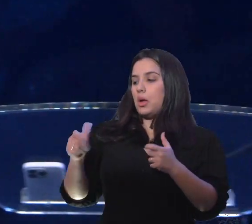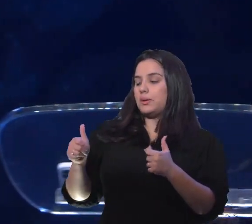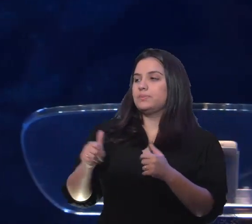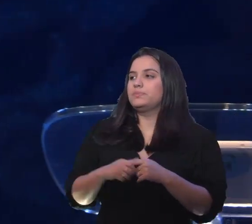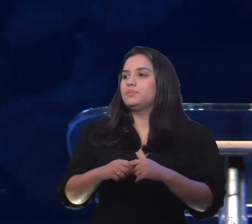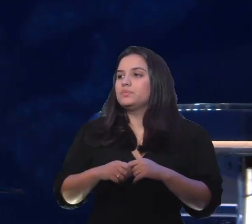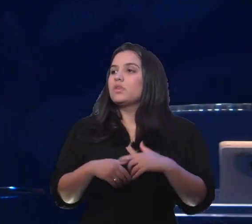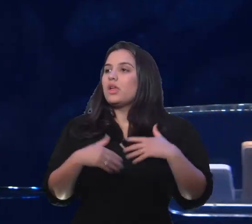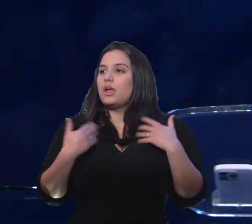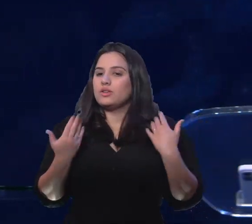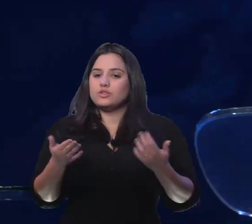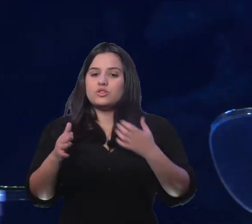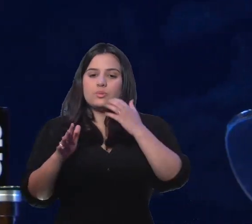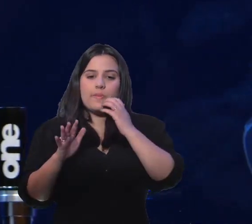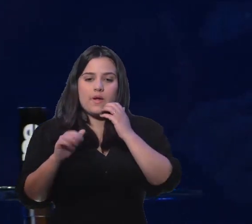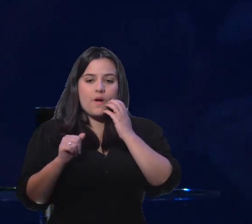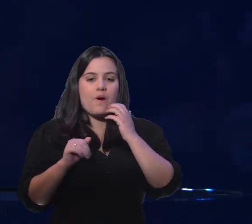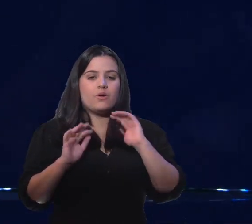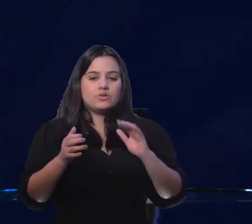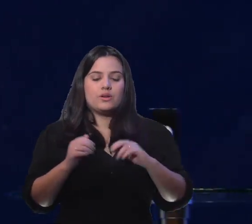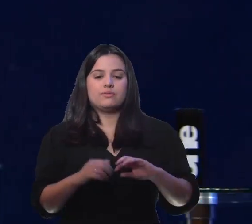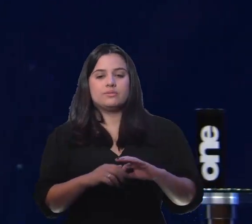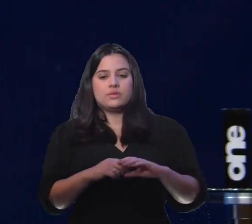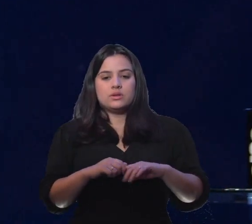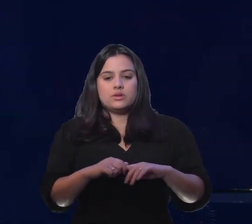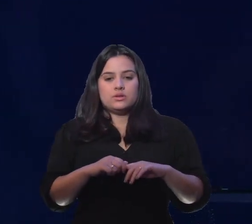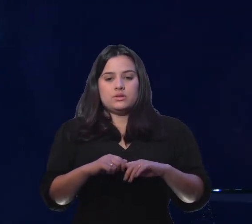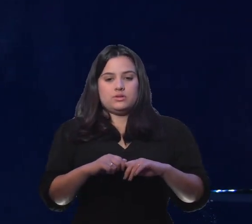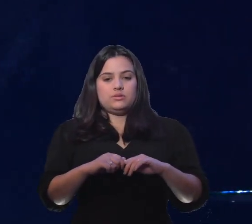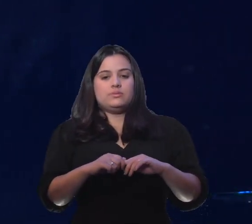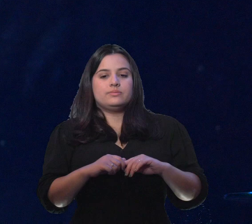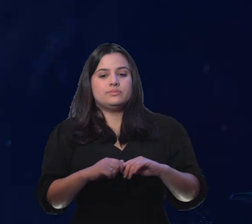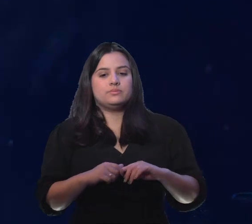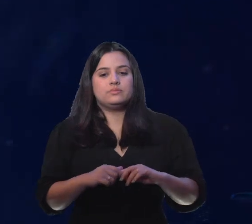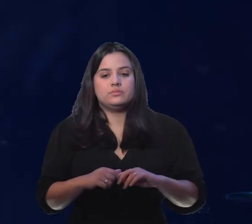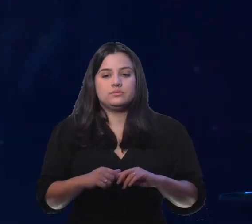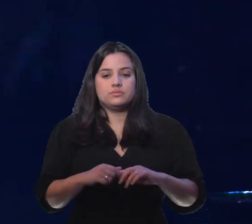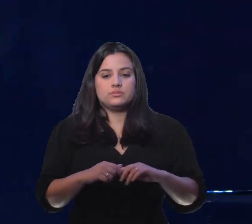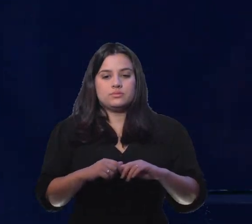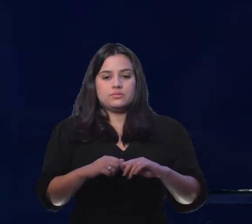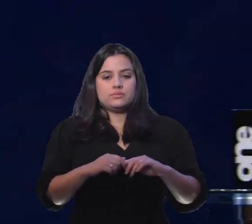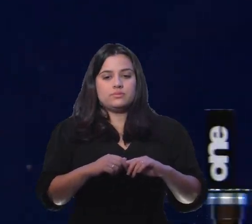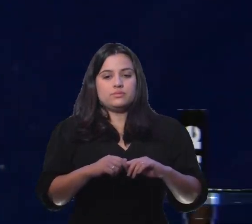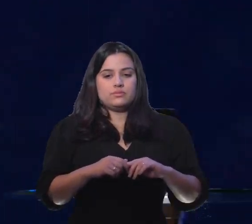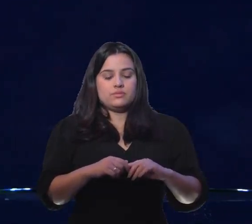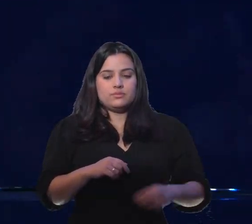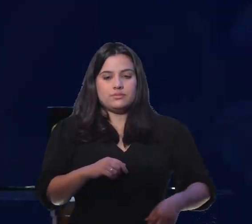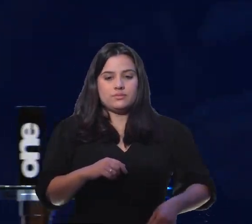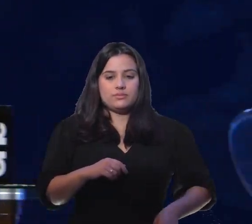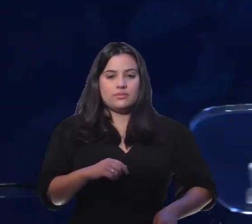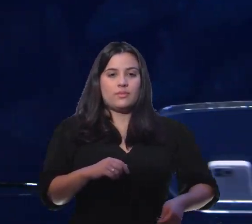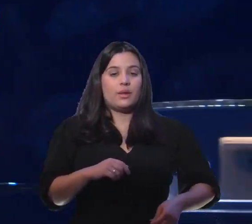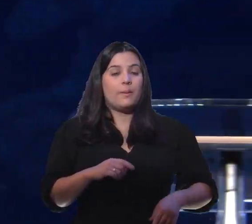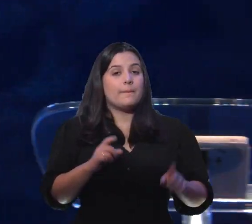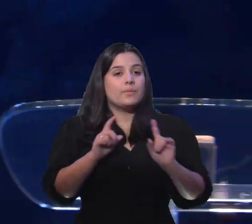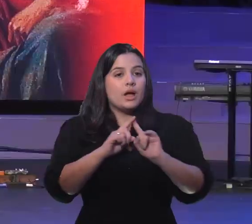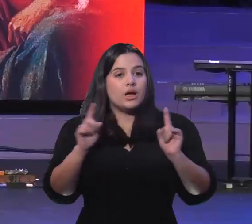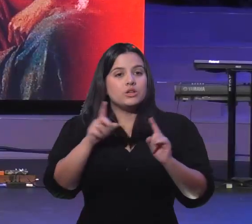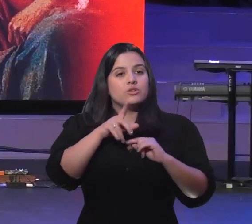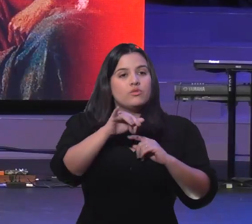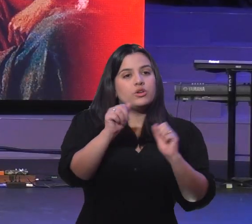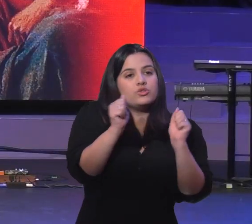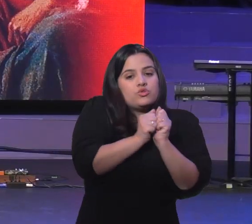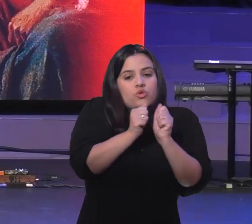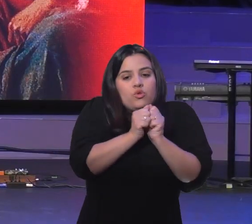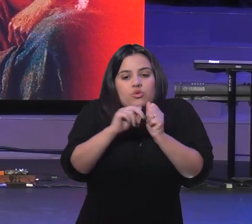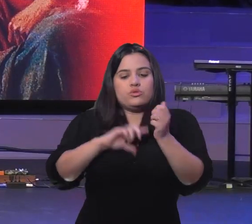Aí a gente pegou um negocinho lá para subir para a pista. Começou que... Enfim, não vou expor demais aqui. Mas a gente foi lá, tipo,